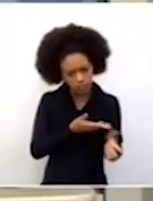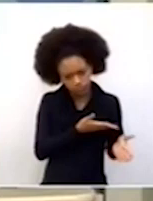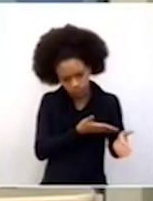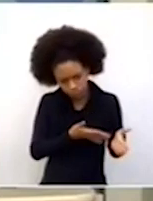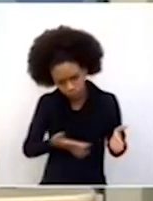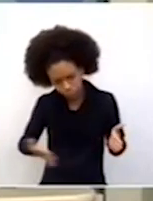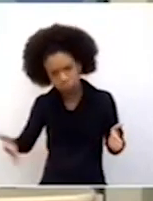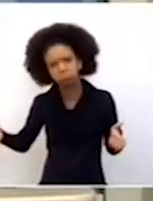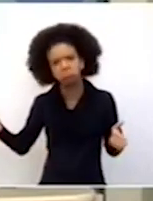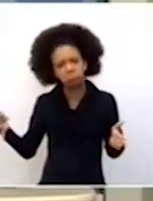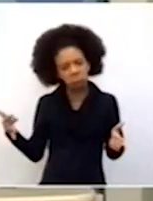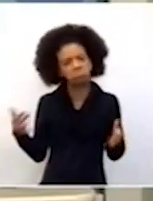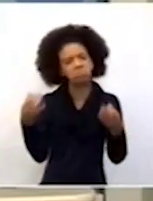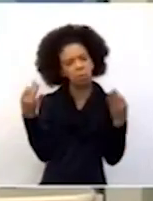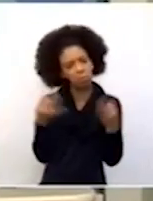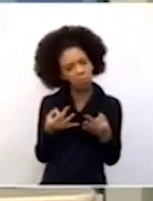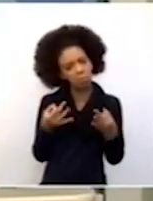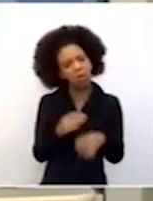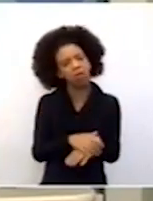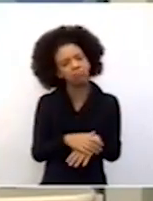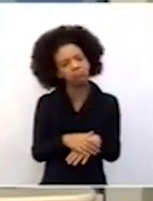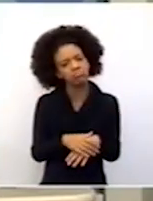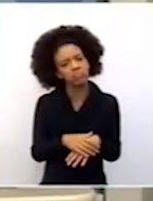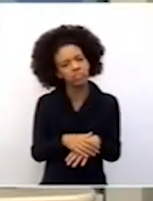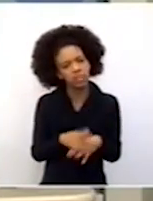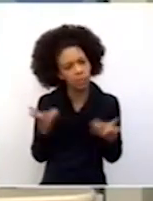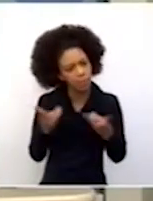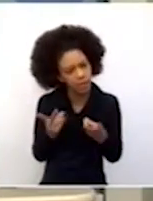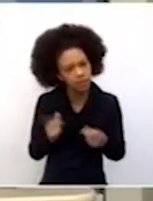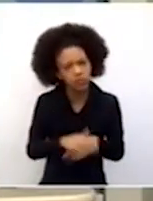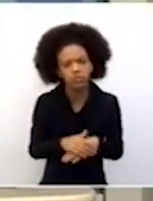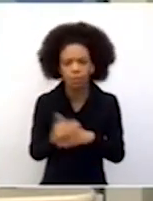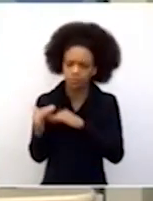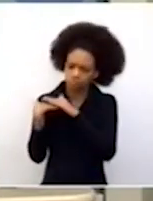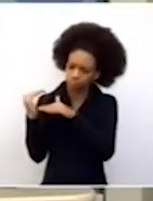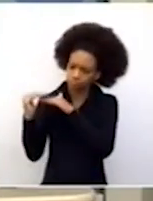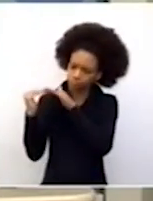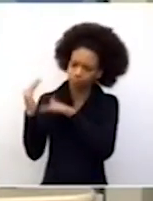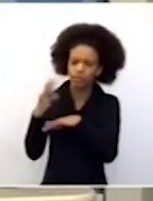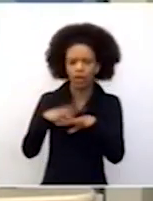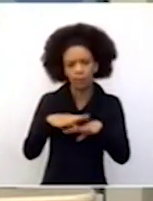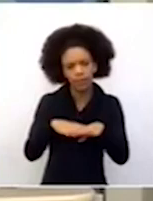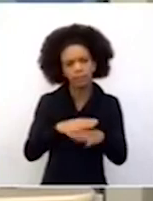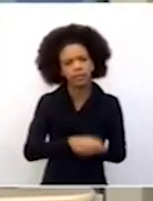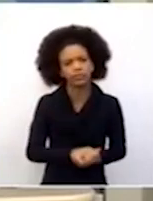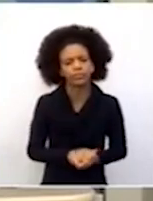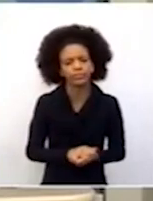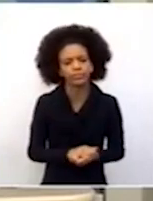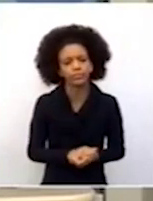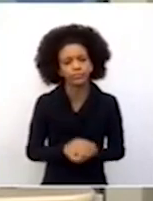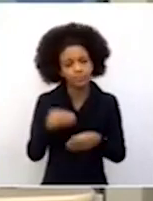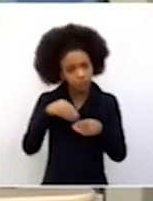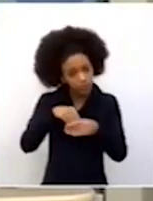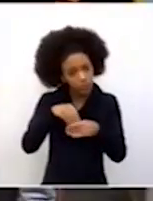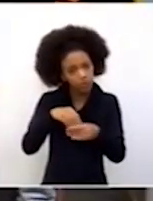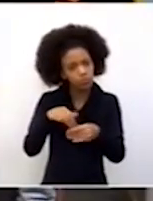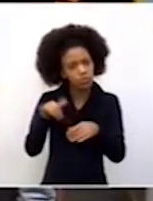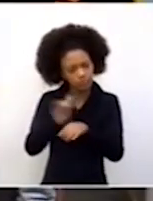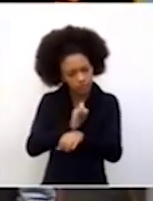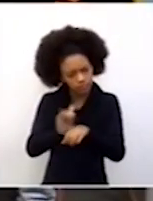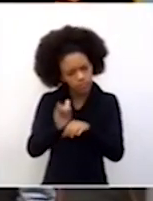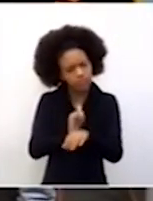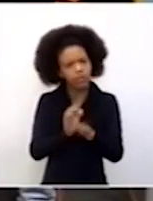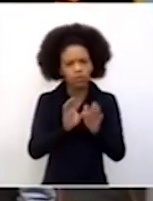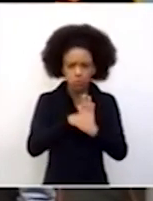são elementos assim que possam contribuir para desenvolver essas atividades matemáticas, né? Dentro da perspectiva